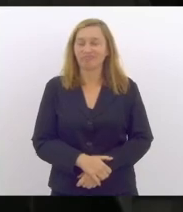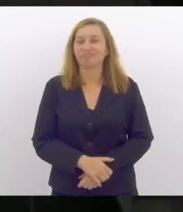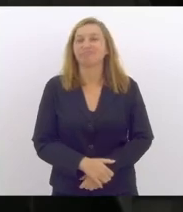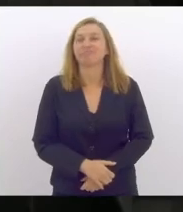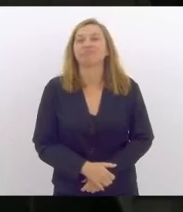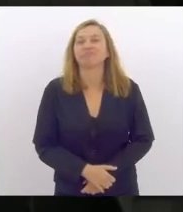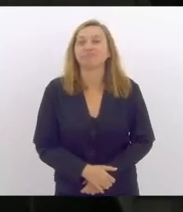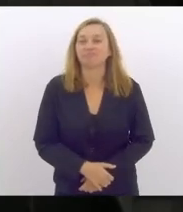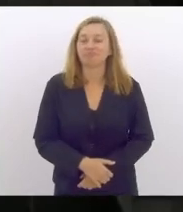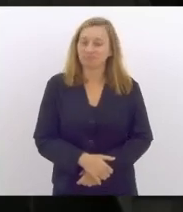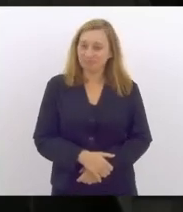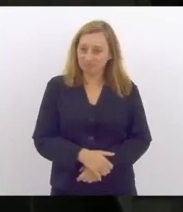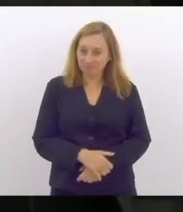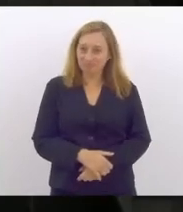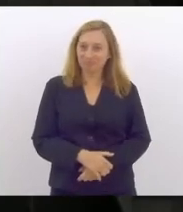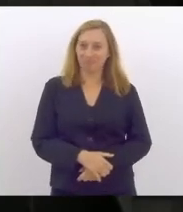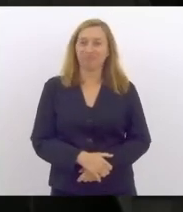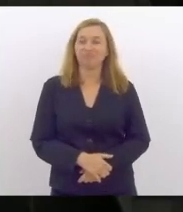ele leva